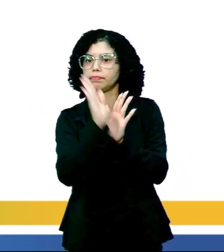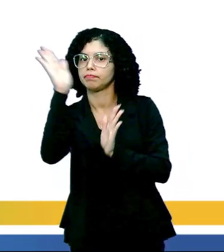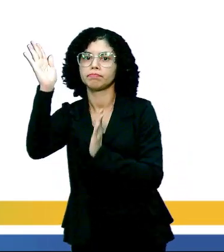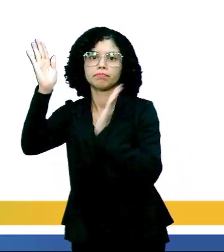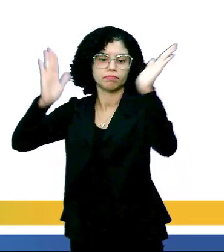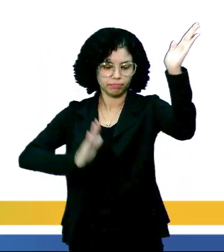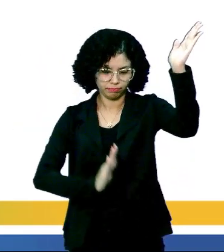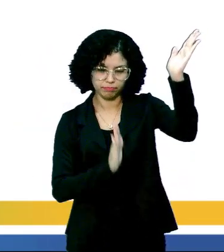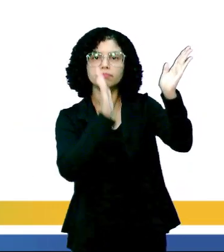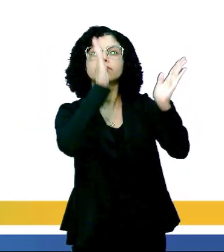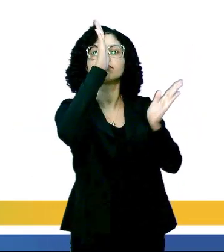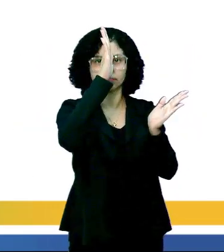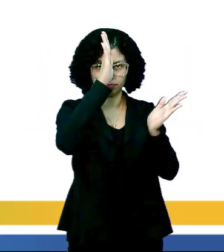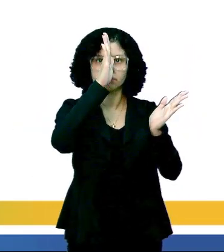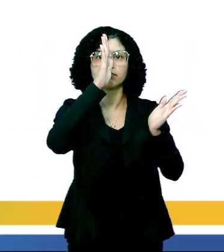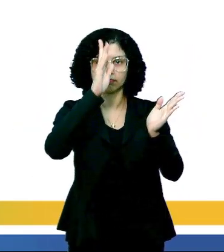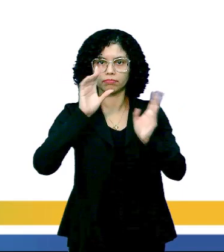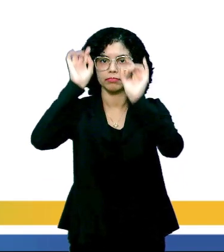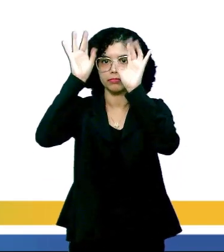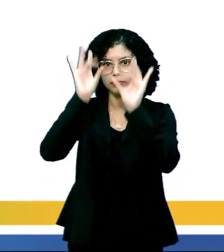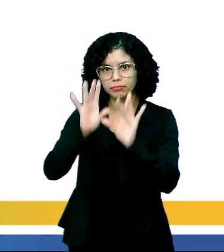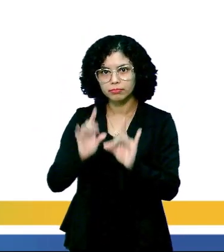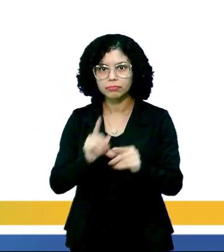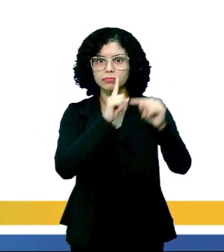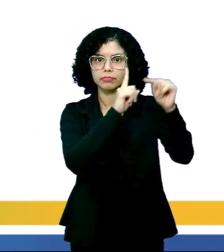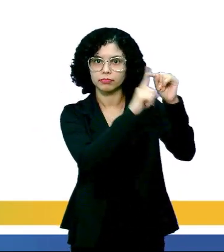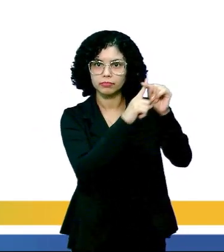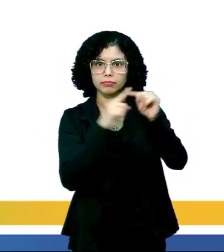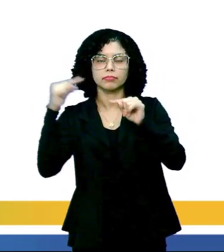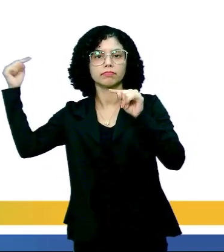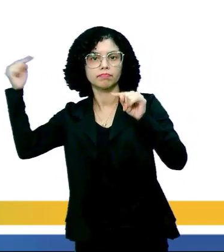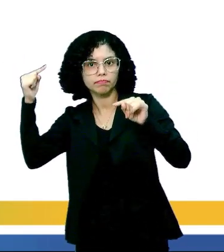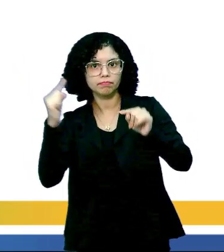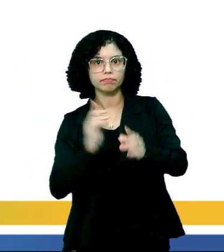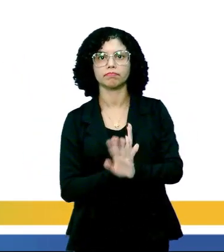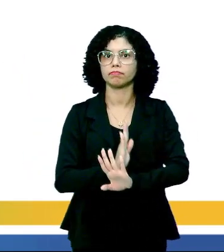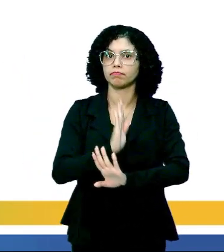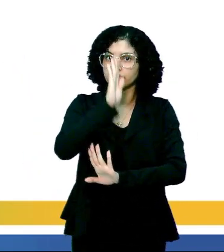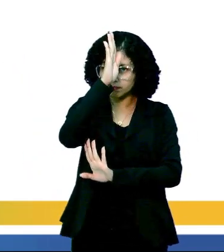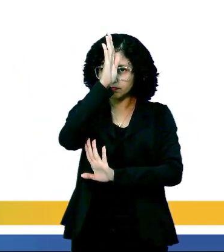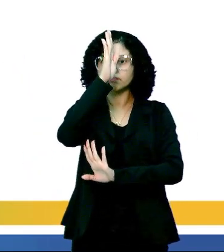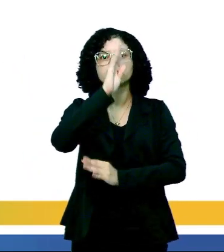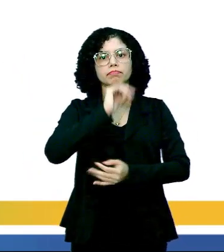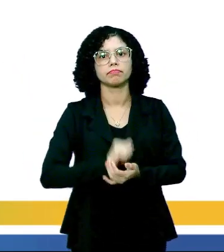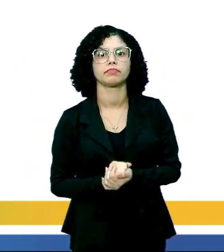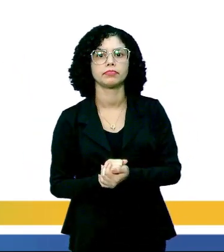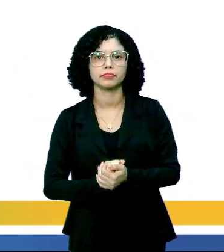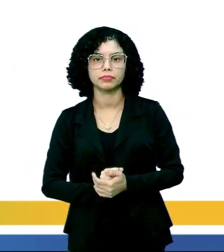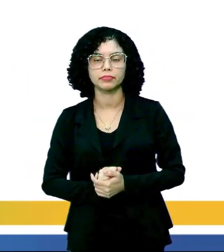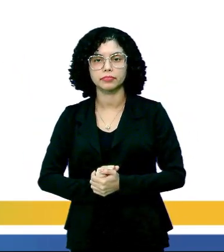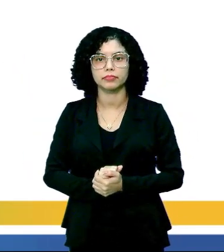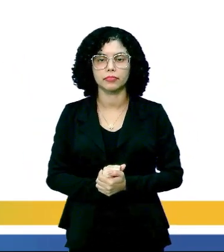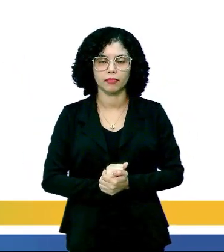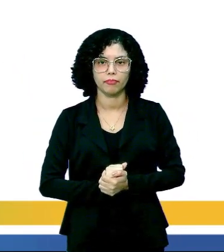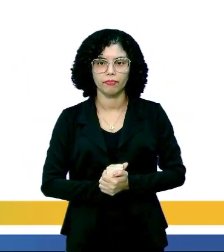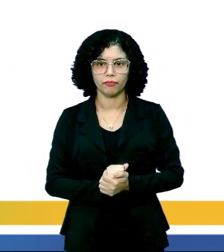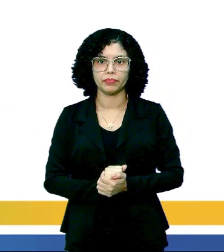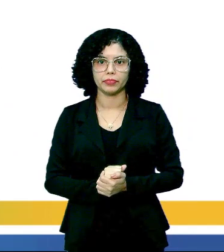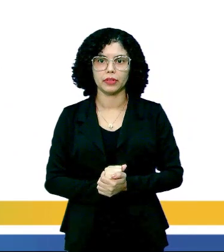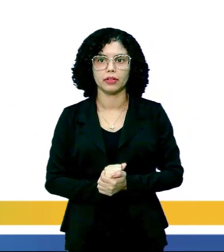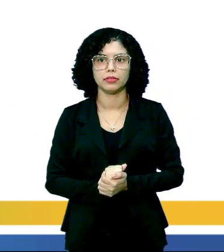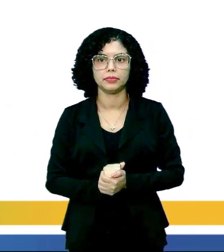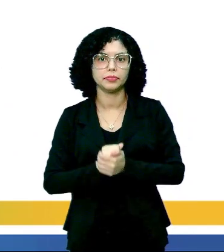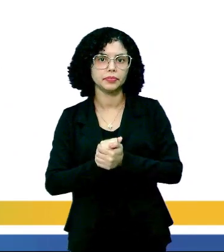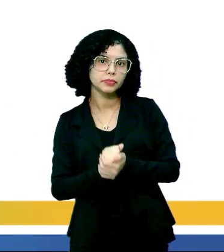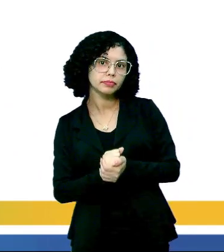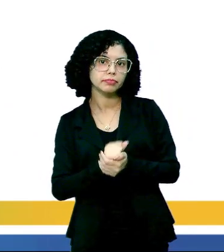a partícula alfa é atraída por cargas negativas, a partícula beta é atraída por cargas positivas e a partícula